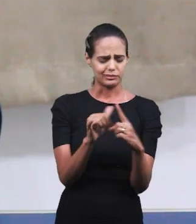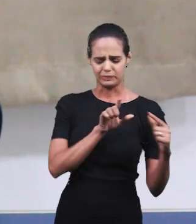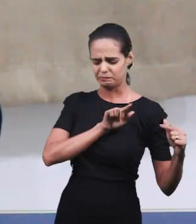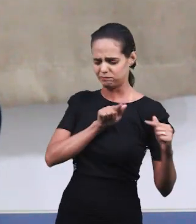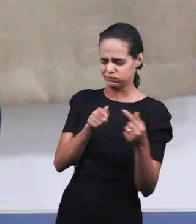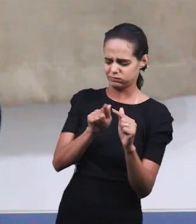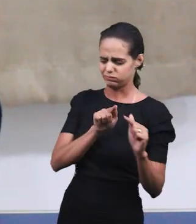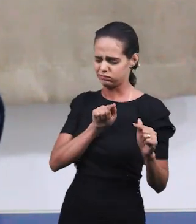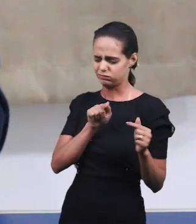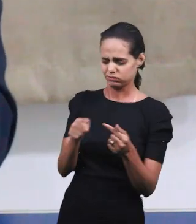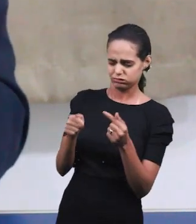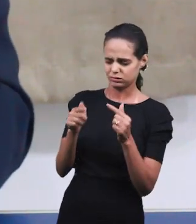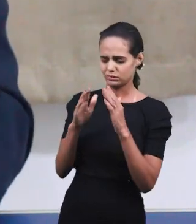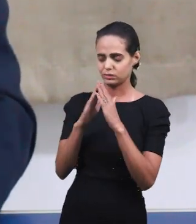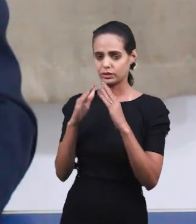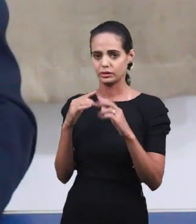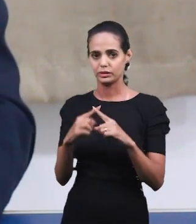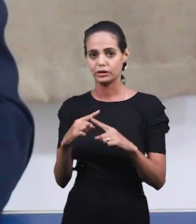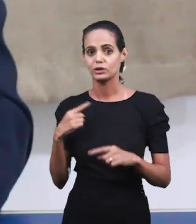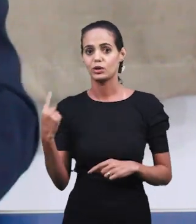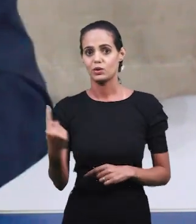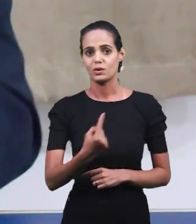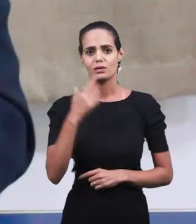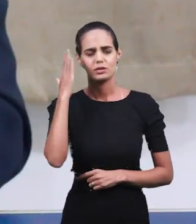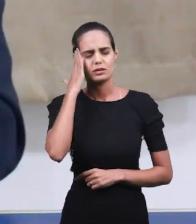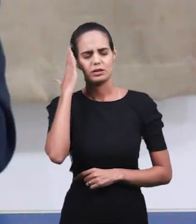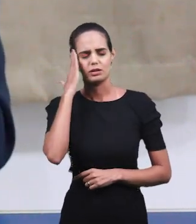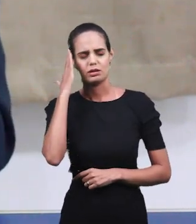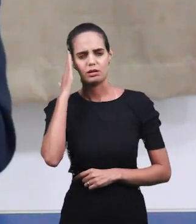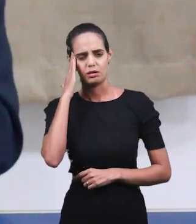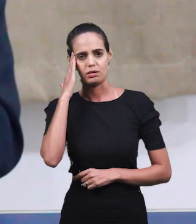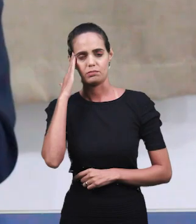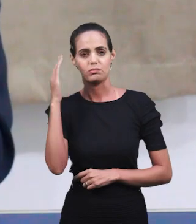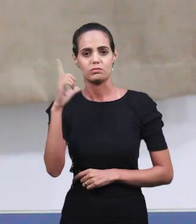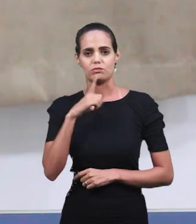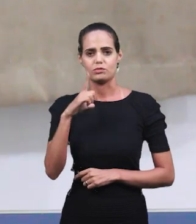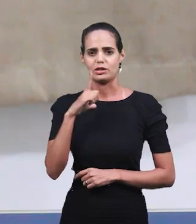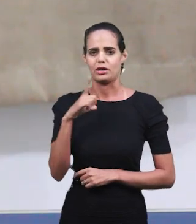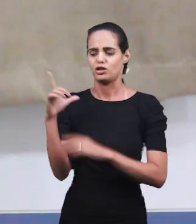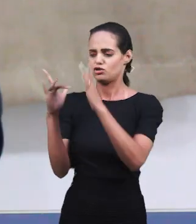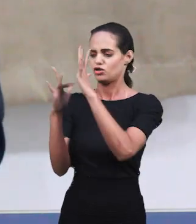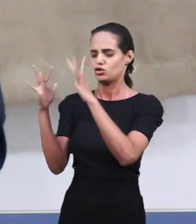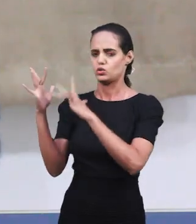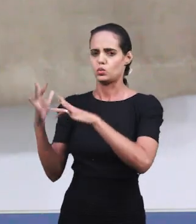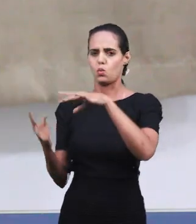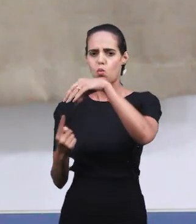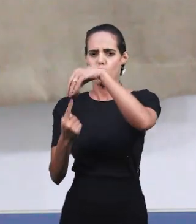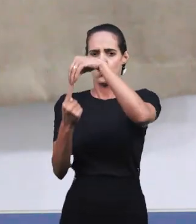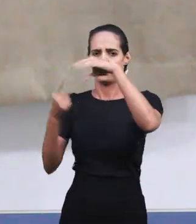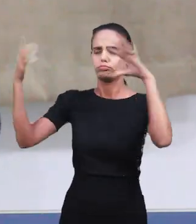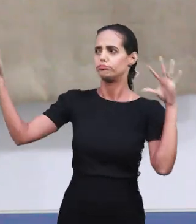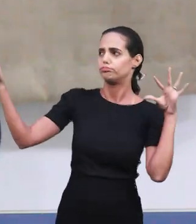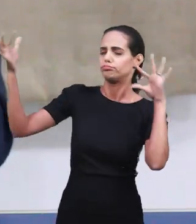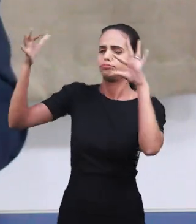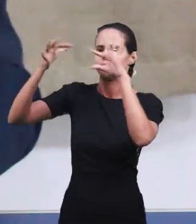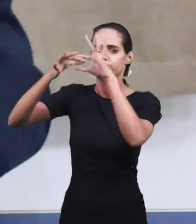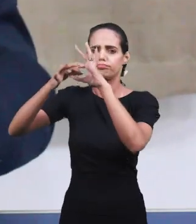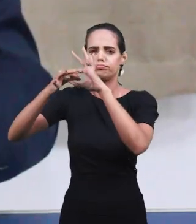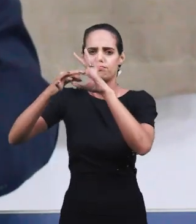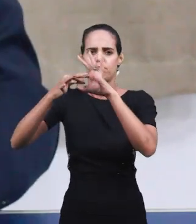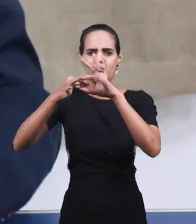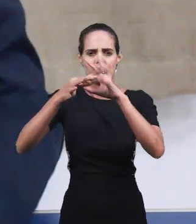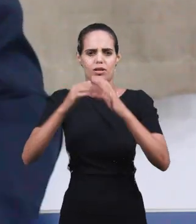nós começamos a entender que nós temos um mediador, nós não precisamos de homens, de grandes pregadores, de grandes homens,